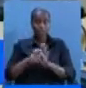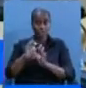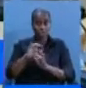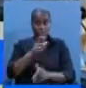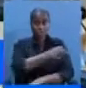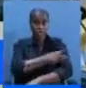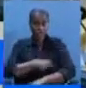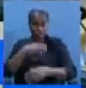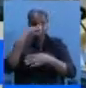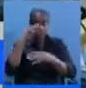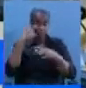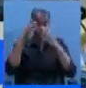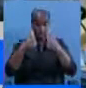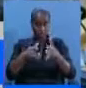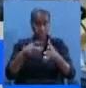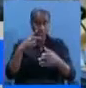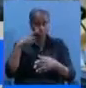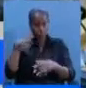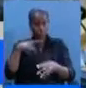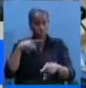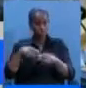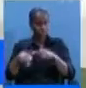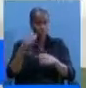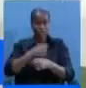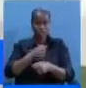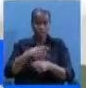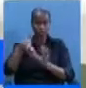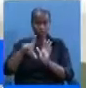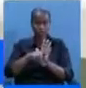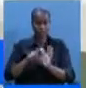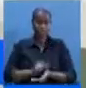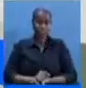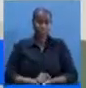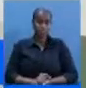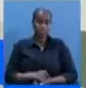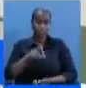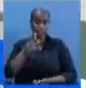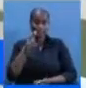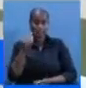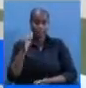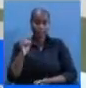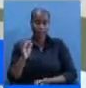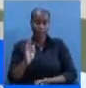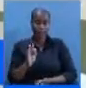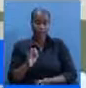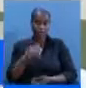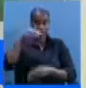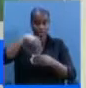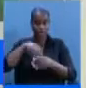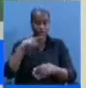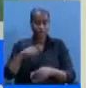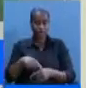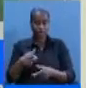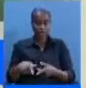concentrem na fiscalização política e na produção da legislações o e figueiredo é reeleito à